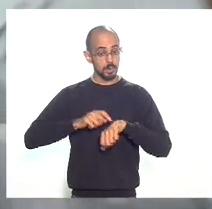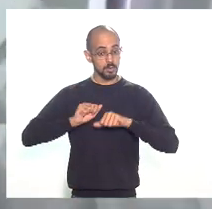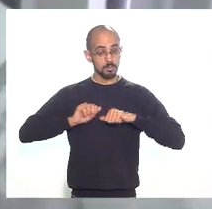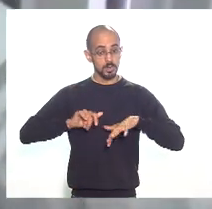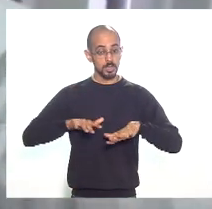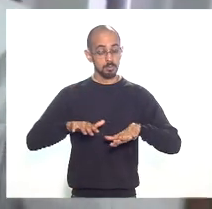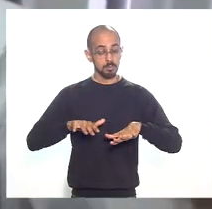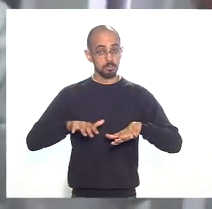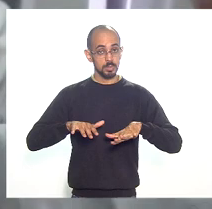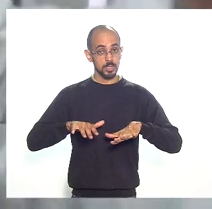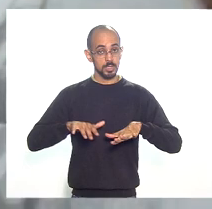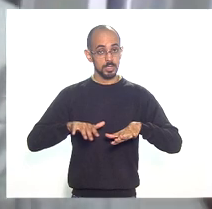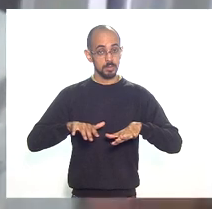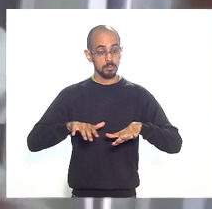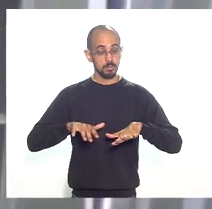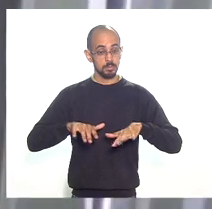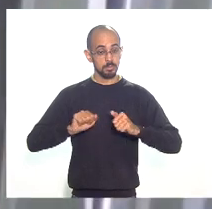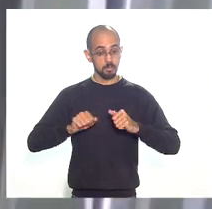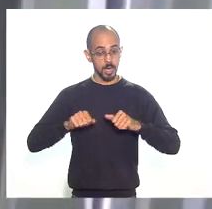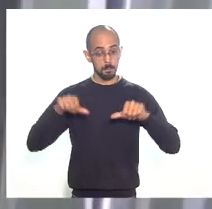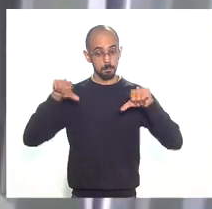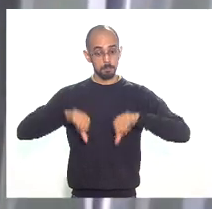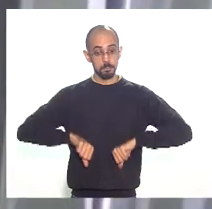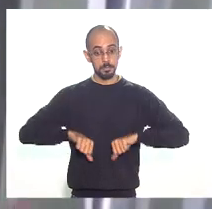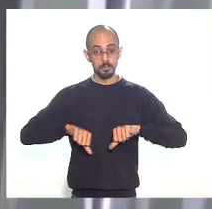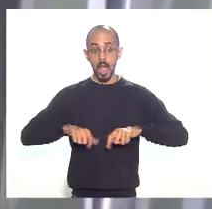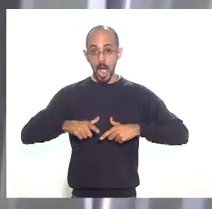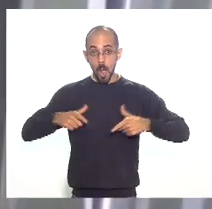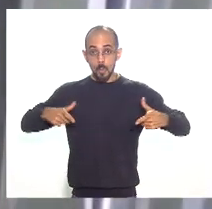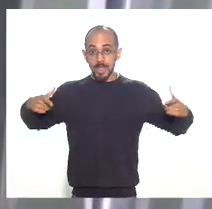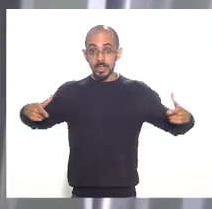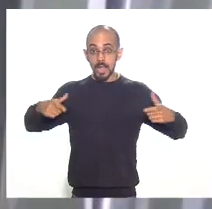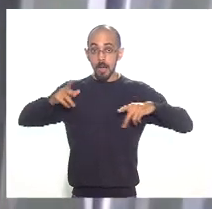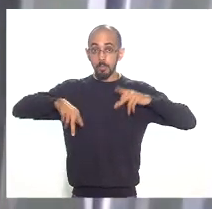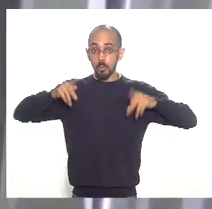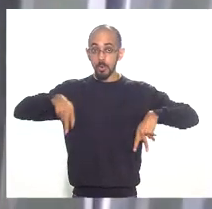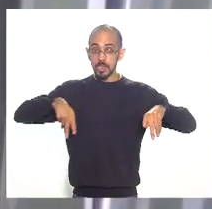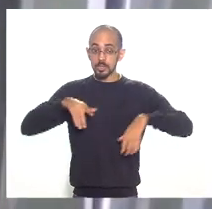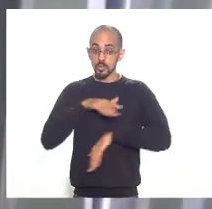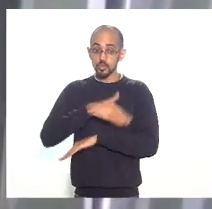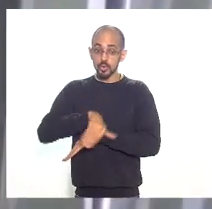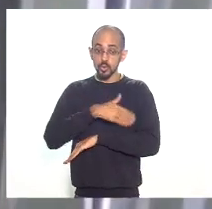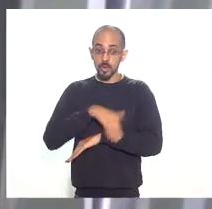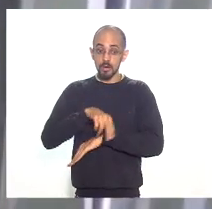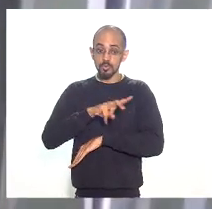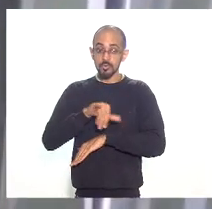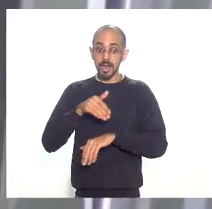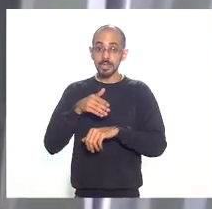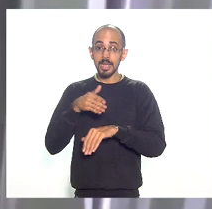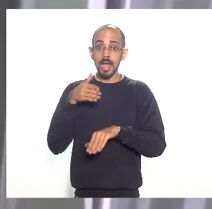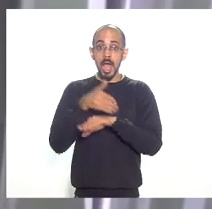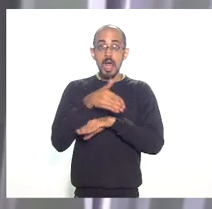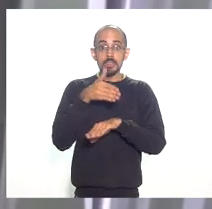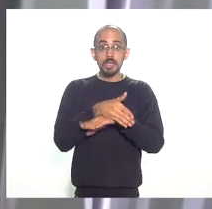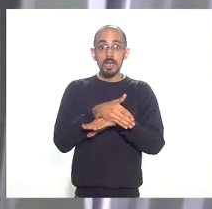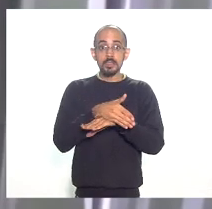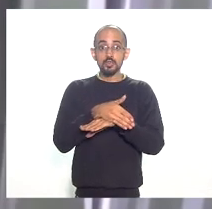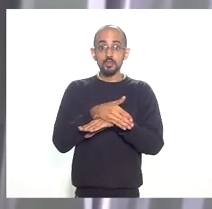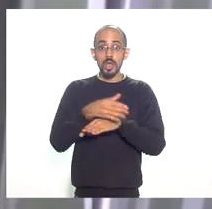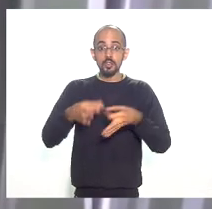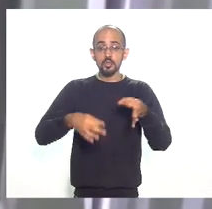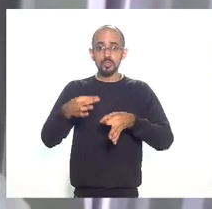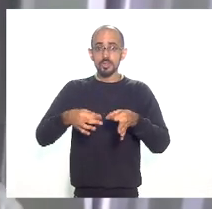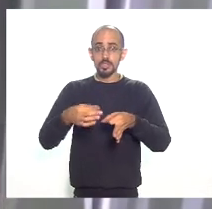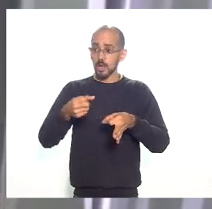aumentar ainda mais a população em situação de rua vai suscitar questionamentos judiciais, mas quanto mais a justiça estiver inacessível,